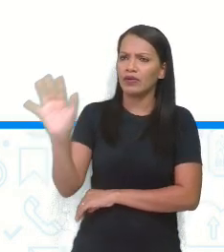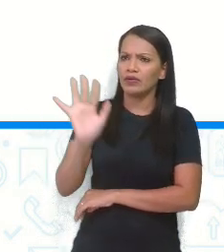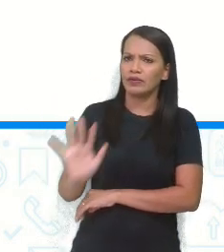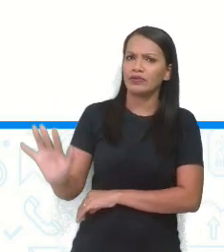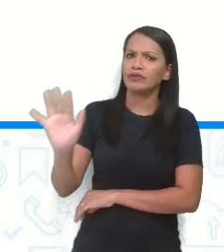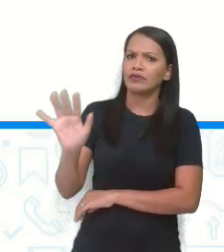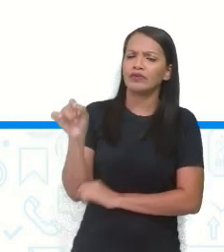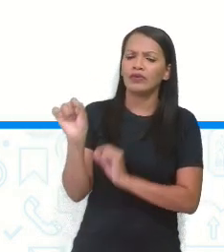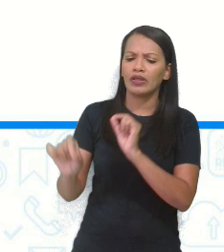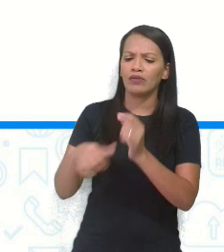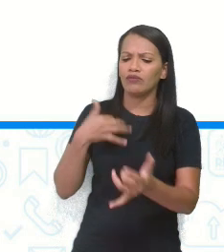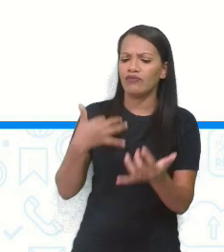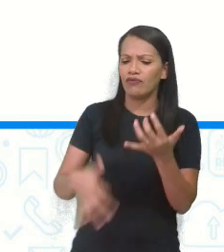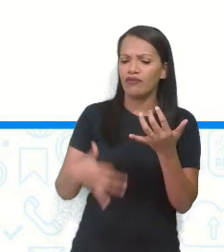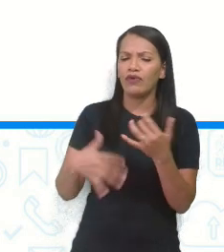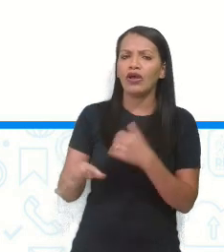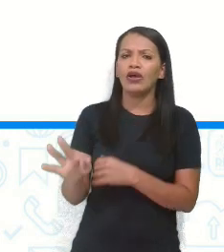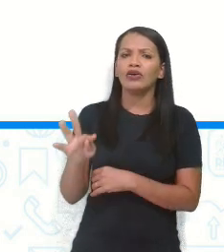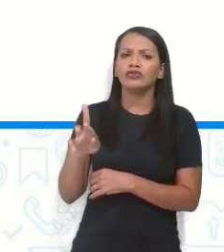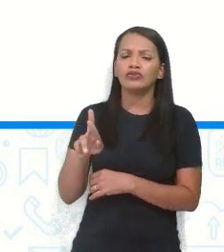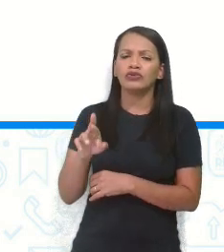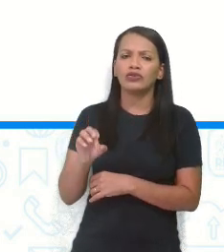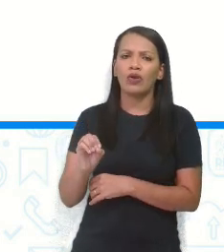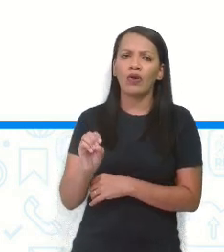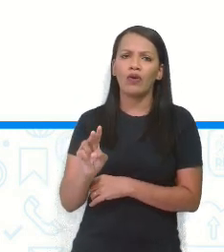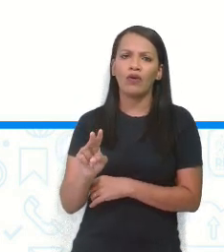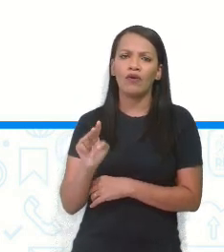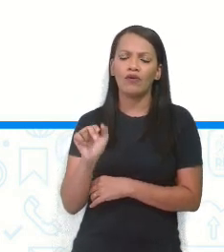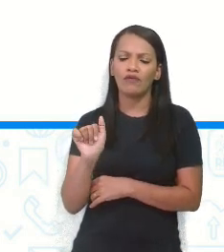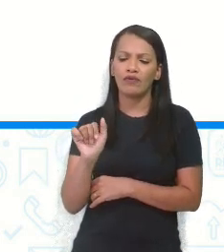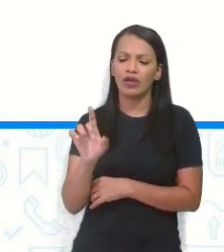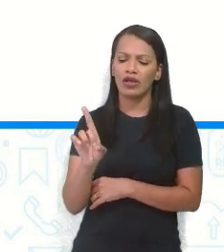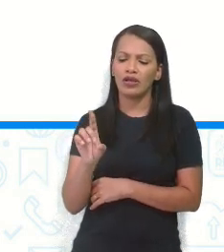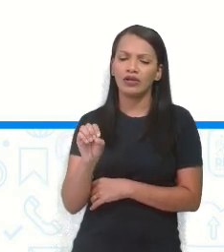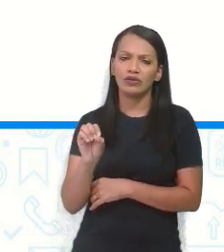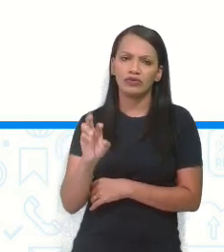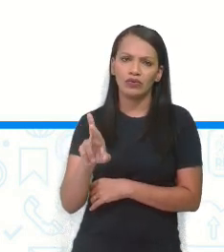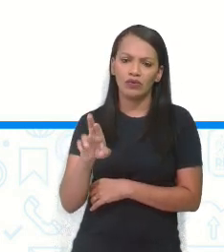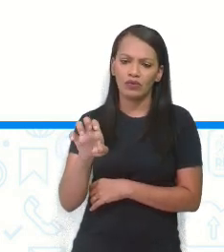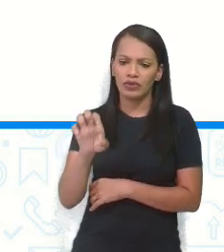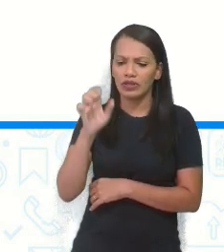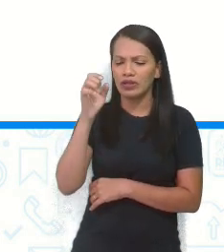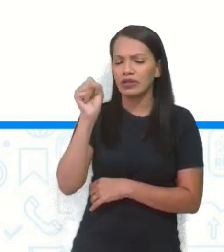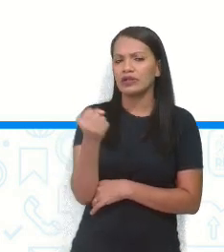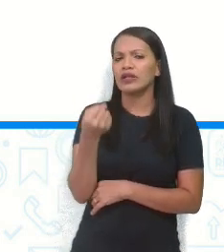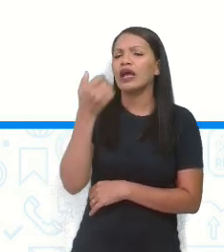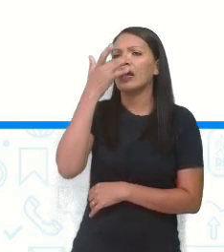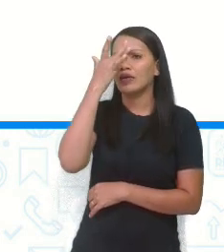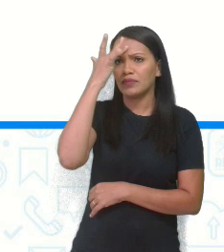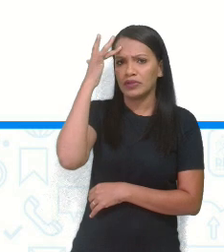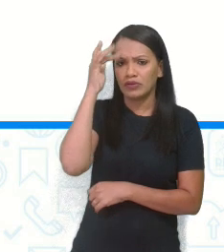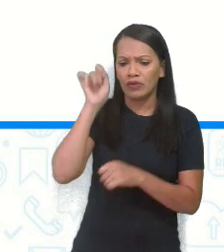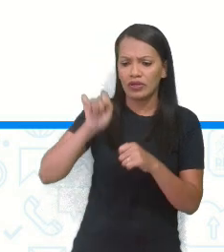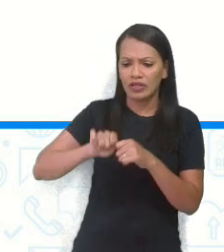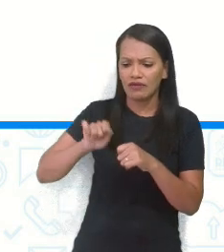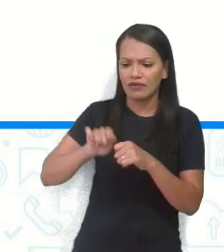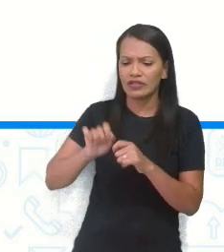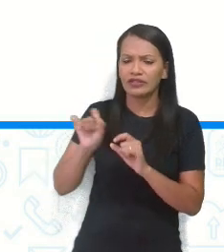Dos trovadores. Era como eram chamados as pessoas que faziam, não é?